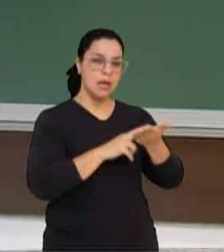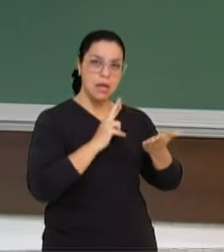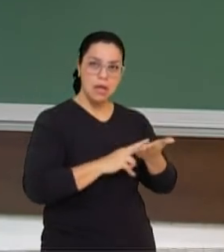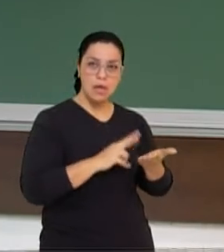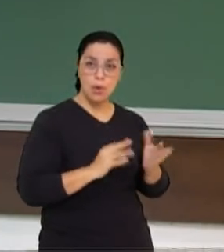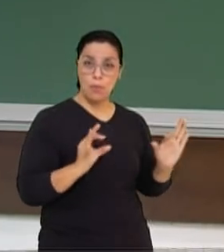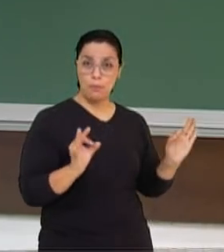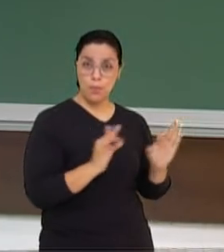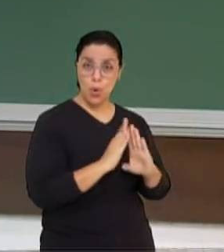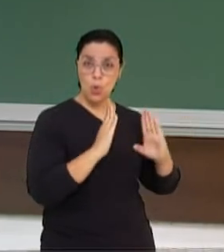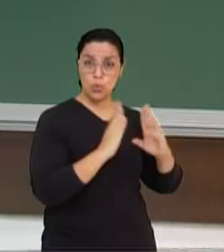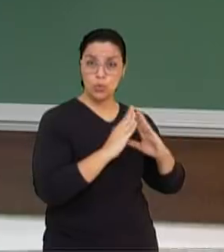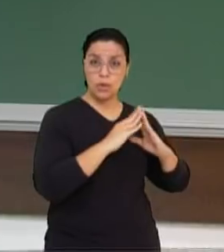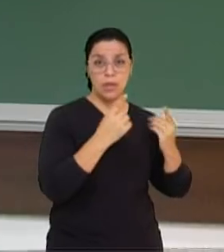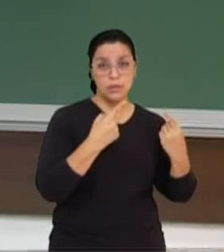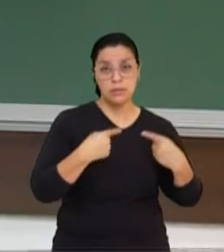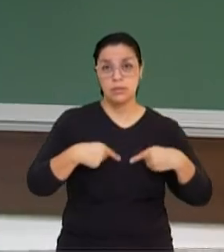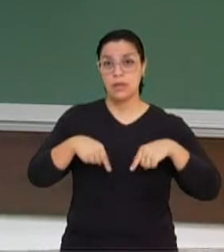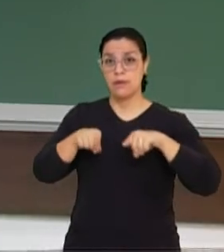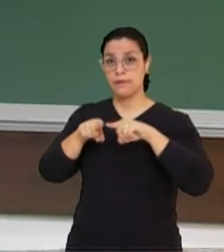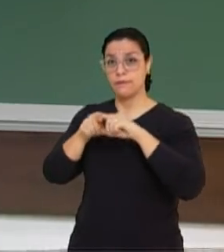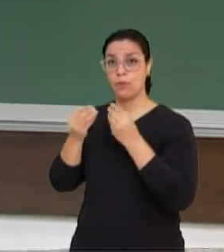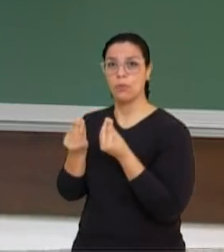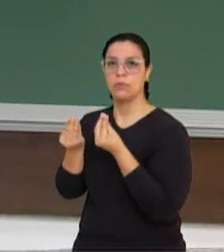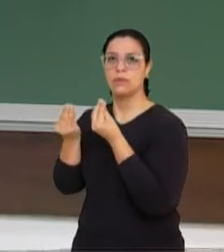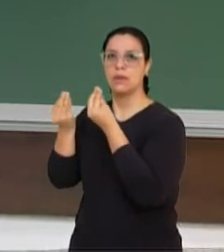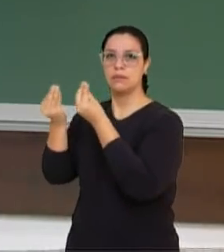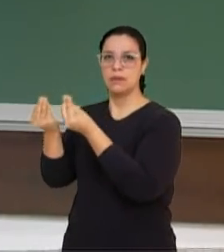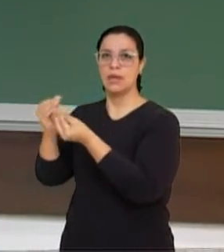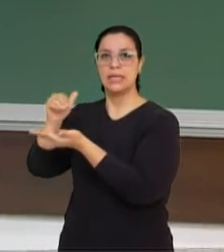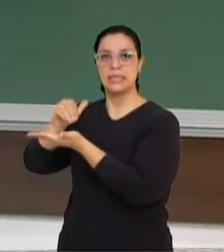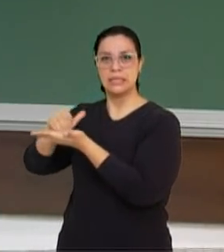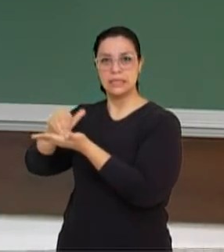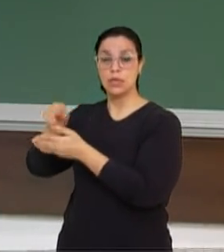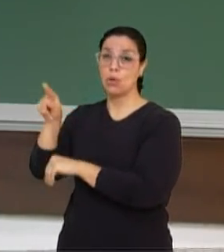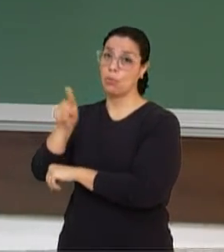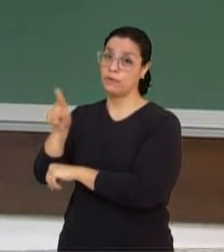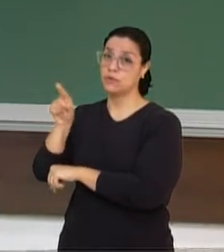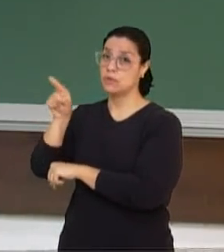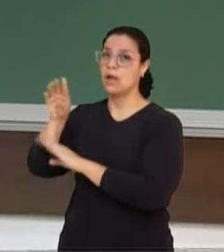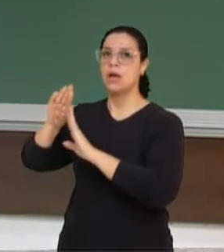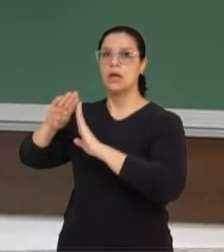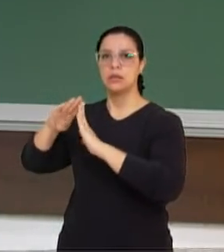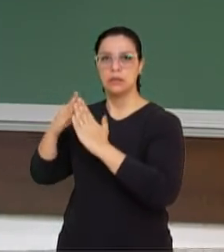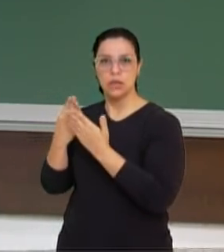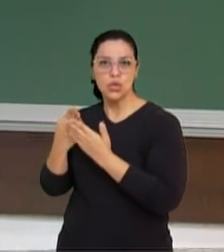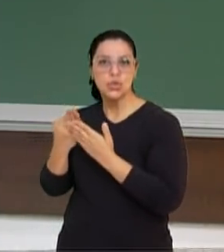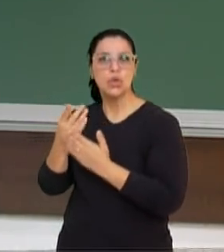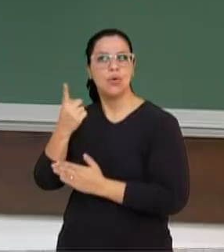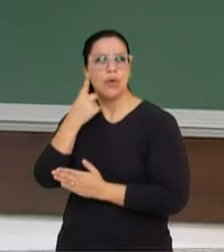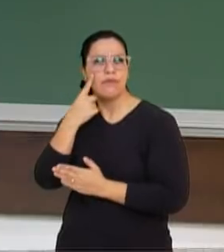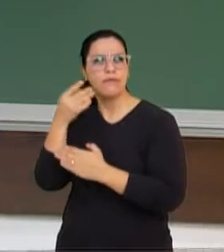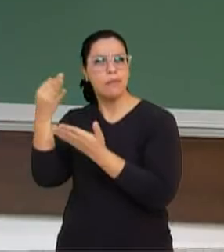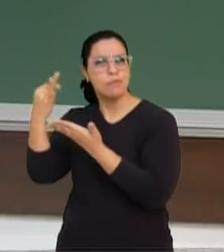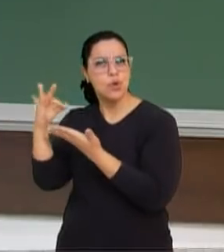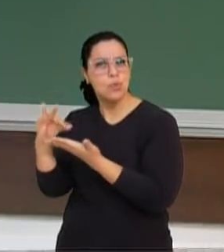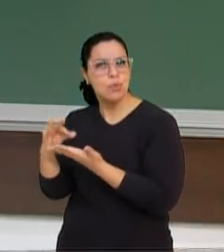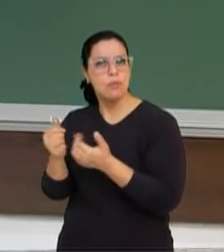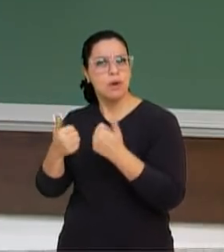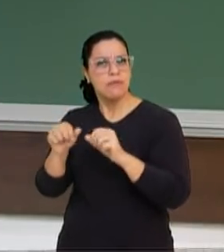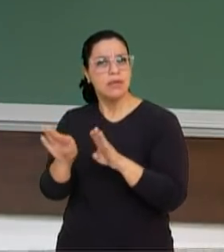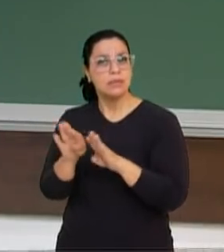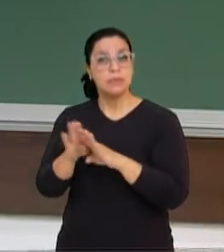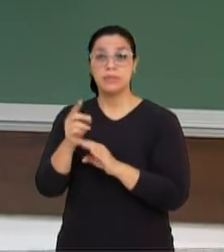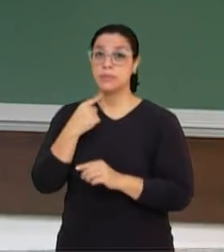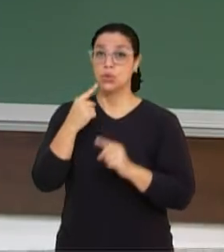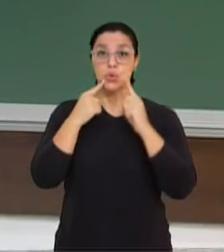mas não é só retirar, tem que resolver e devolver para o professor, tá? Verificar, fazer as correções, ver as